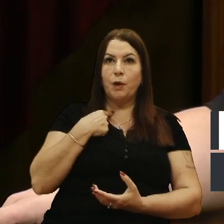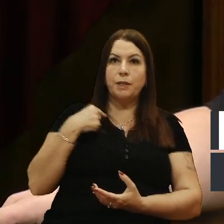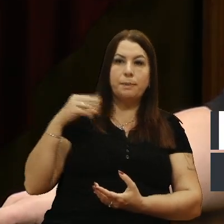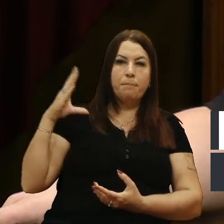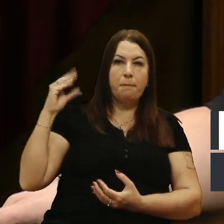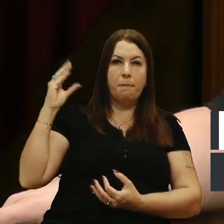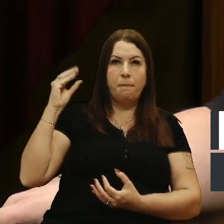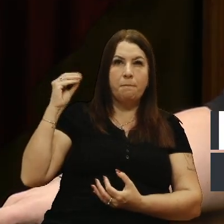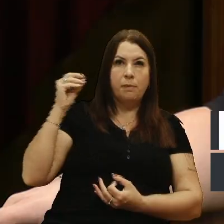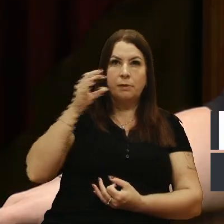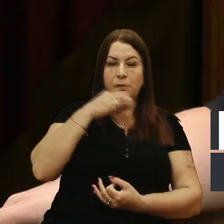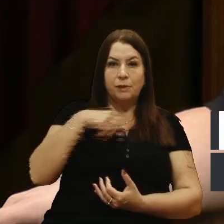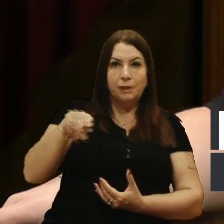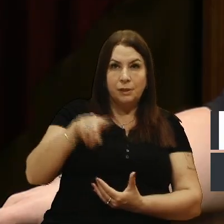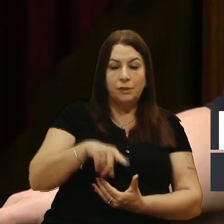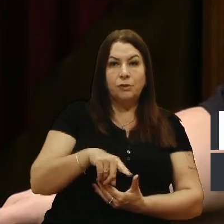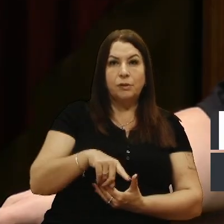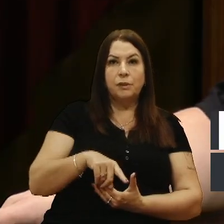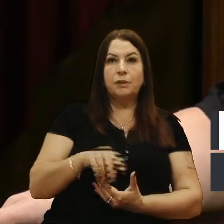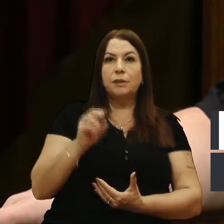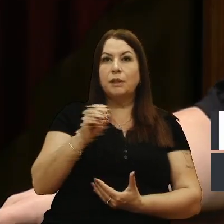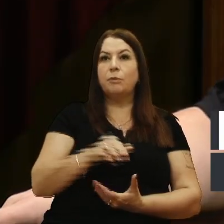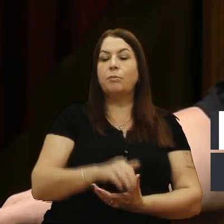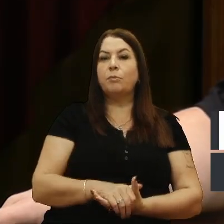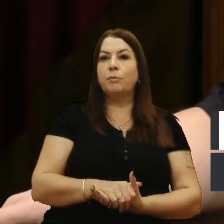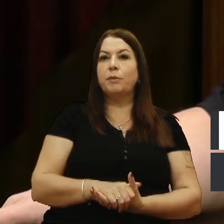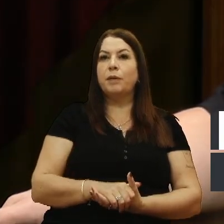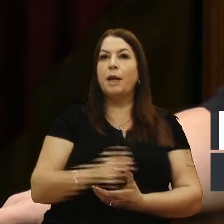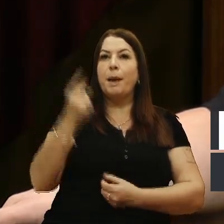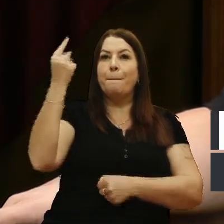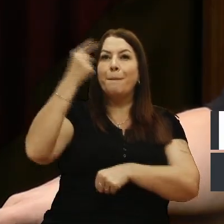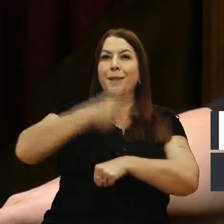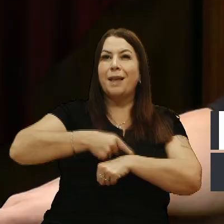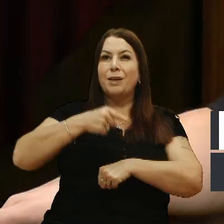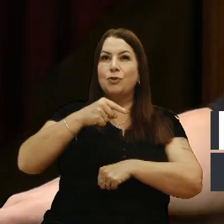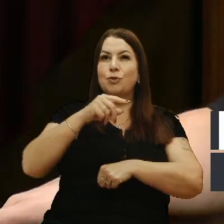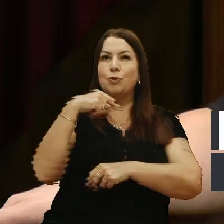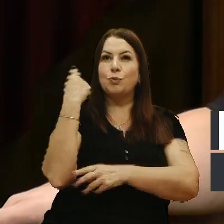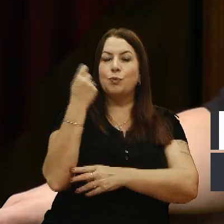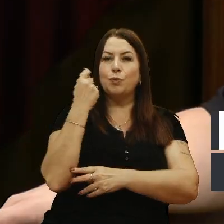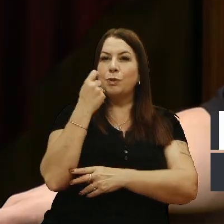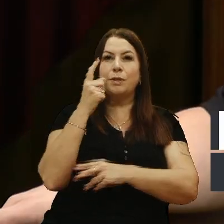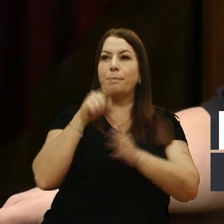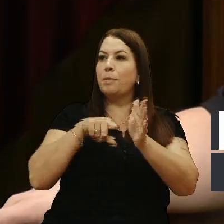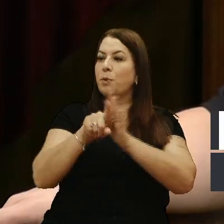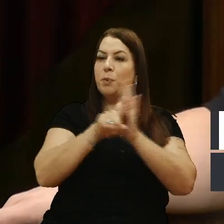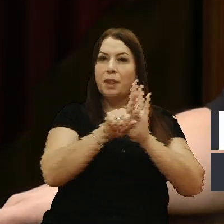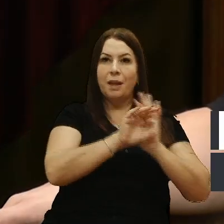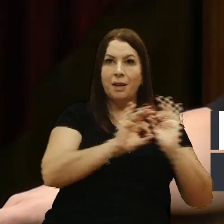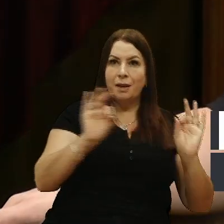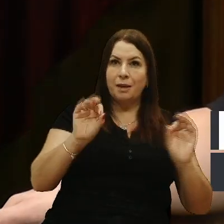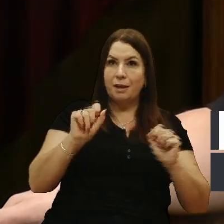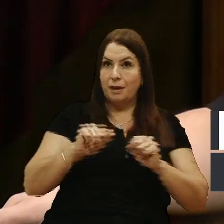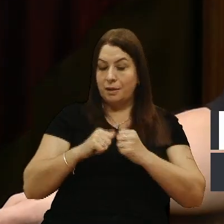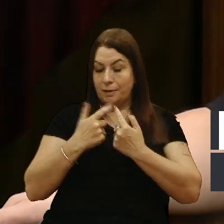em Caxias, a botar pedágio no Rio Grande do Sul sem consultar ninguém, nem a